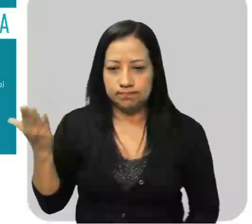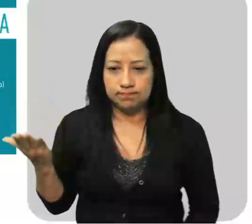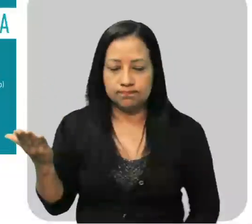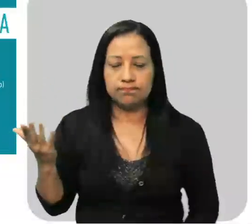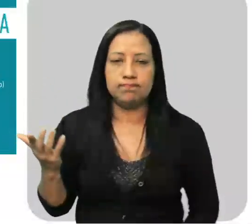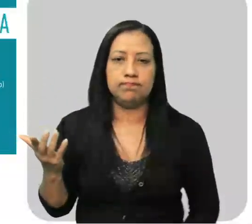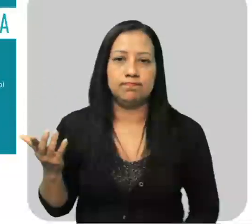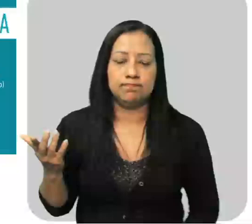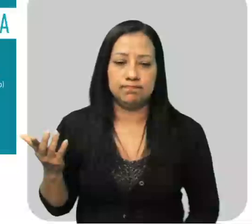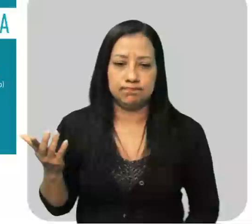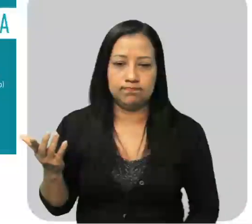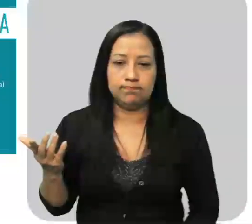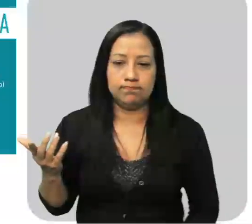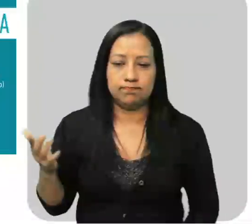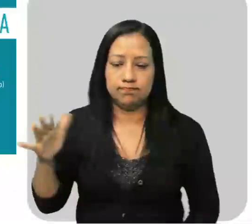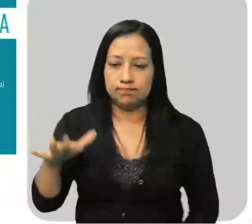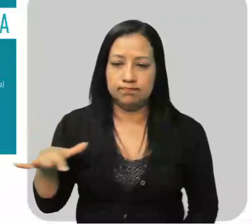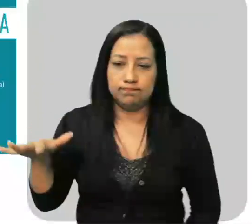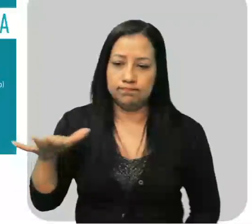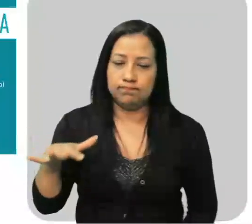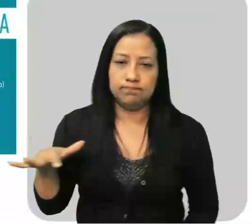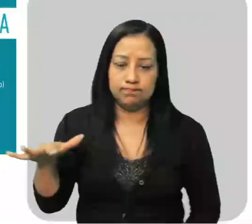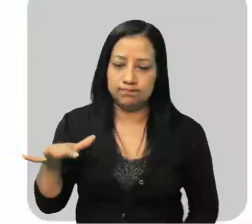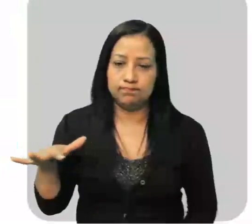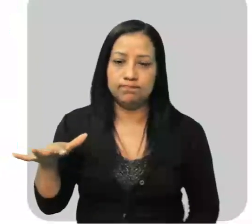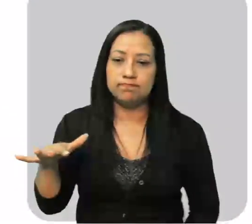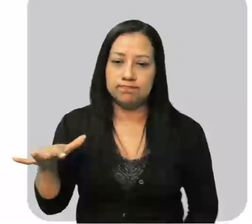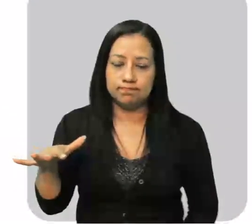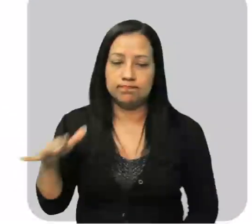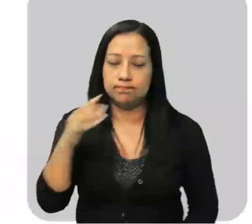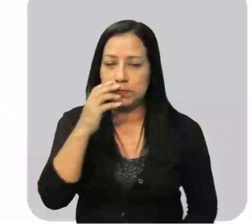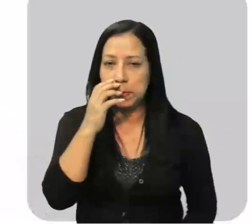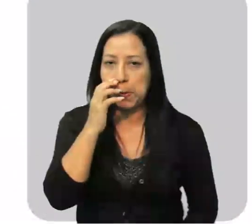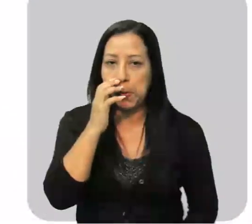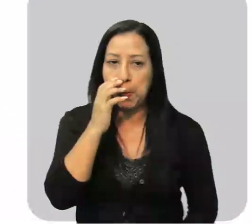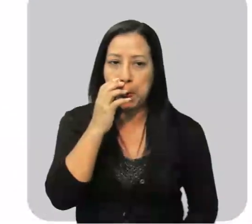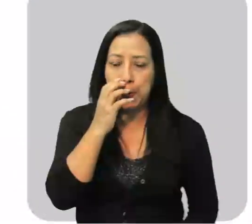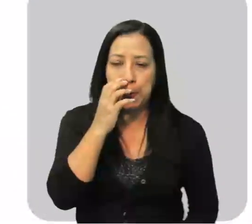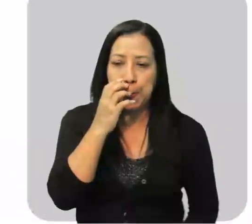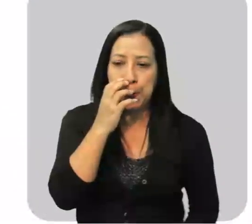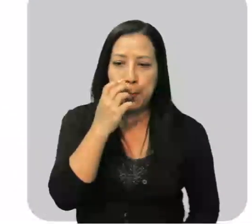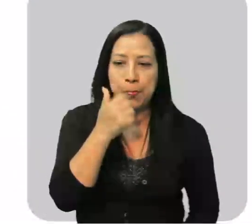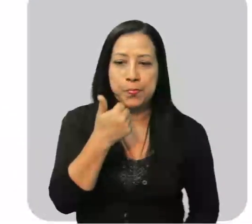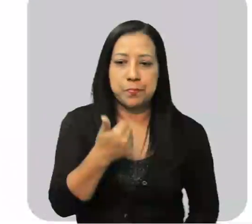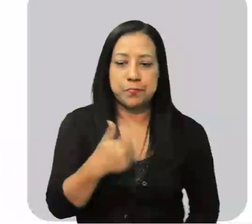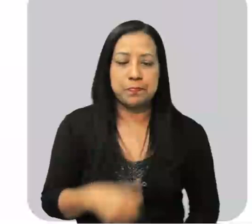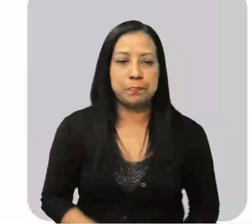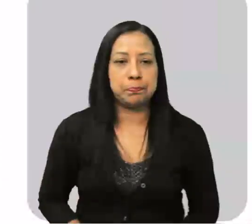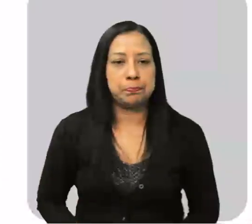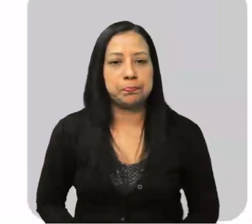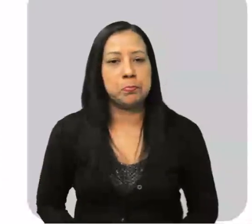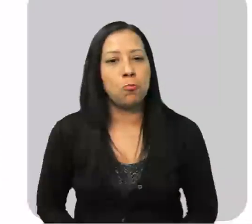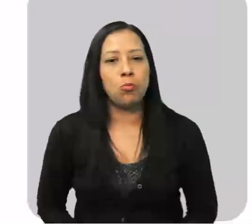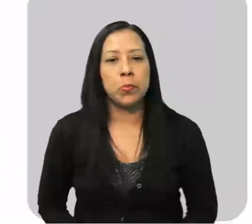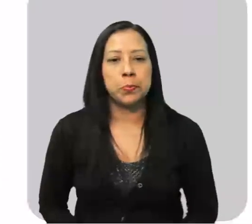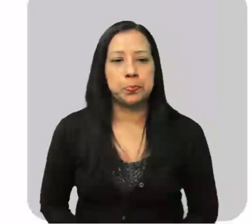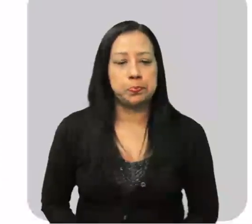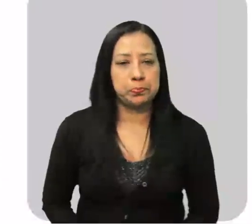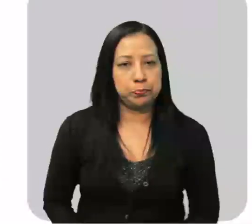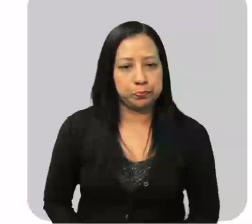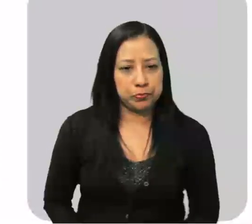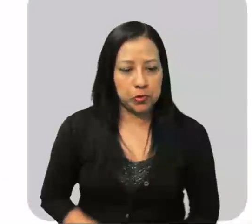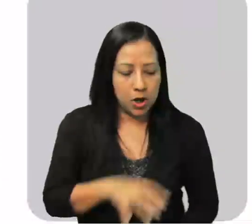é um índice, é uma porcentagem ainda muito alta para a quantidade de lixo. Beleza, galera?